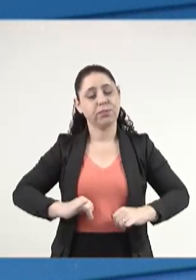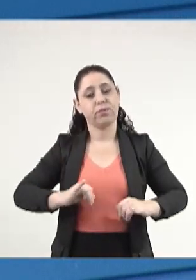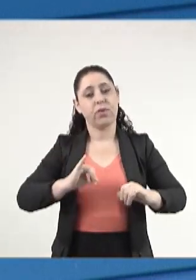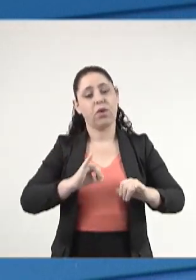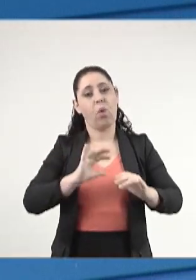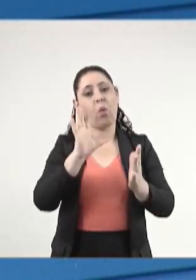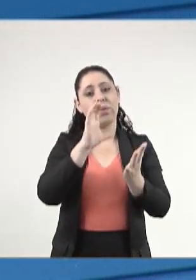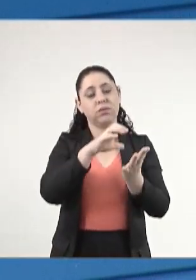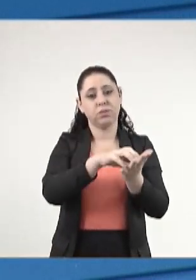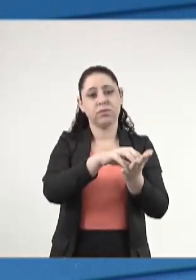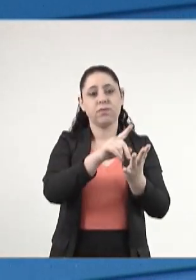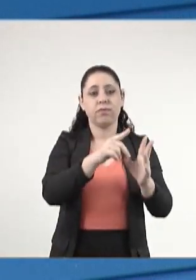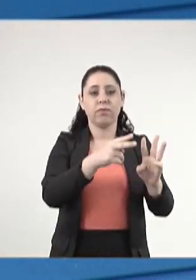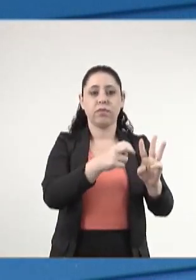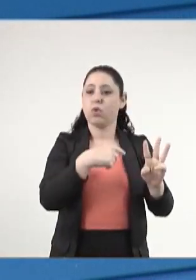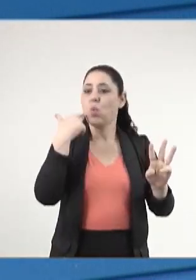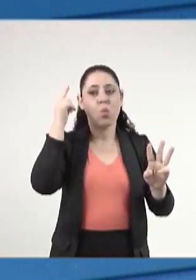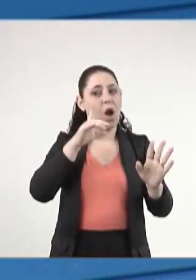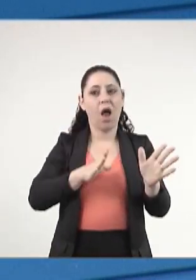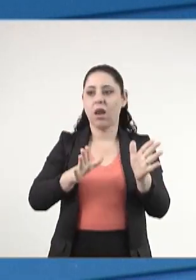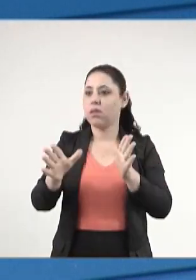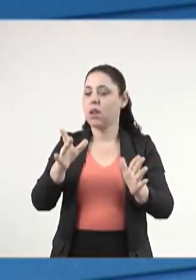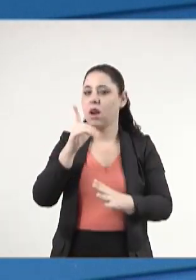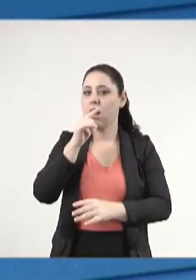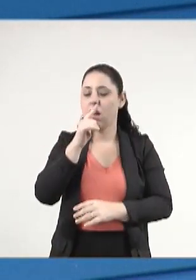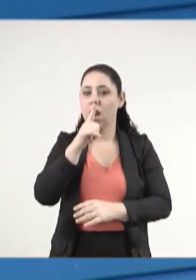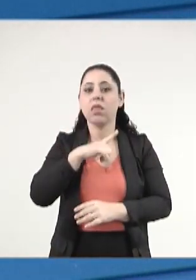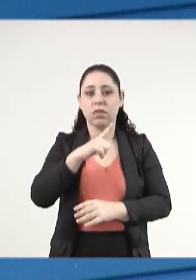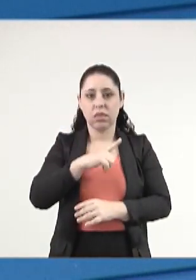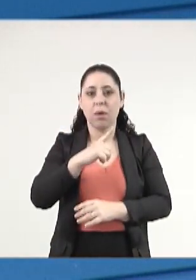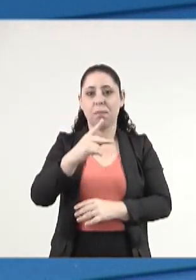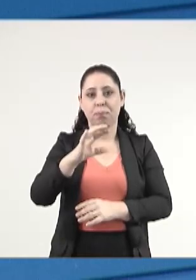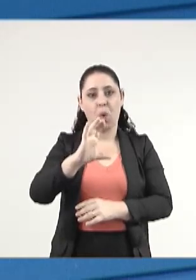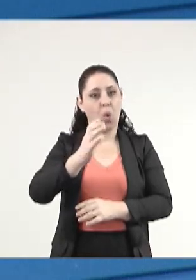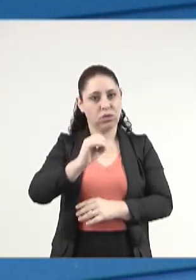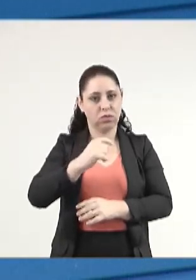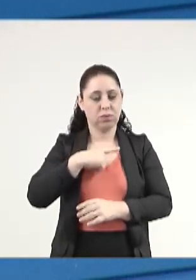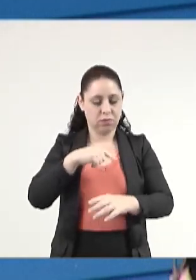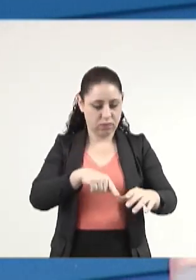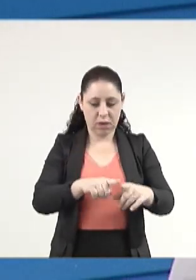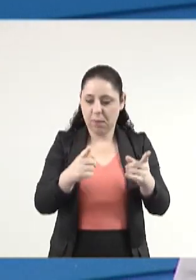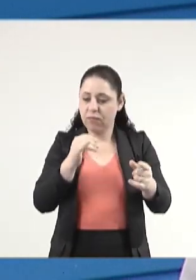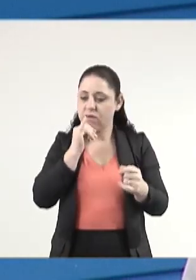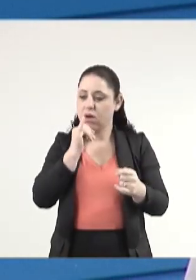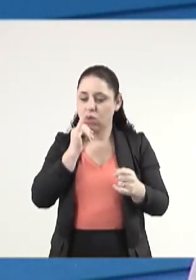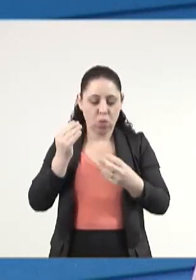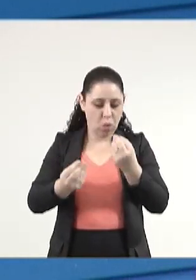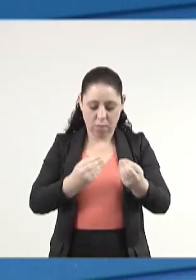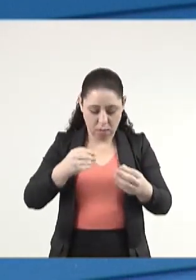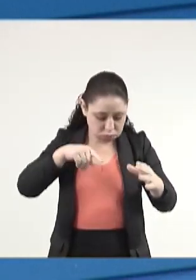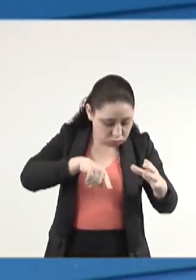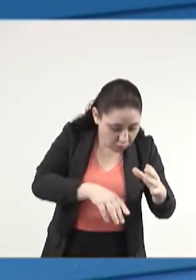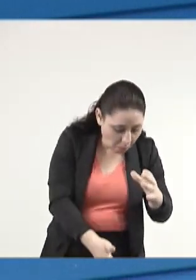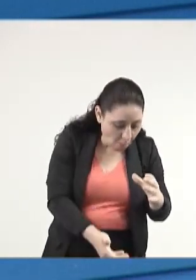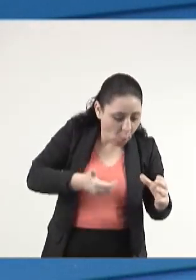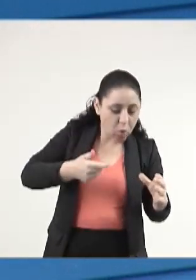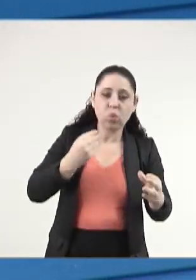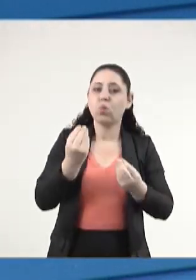indígena que não consegue ter acesso à água. Tem o poço, mas não tem a bomba d'água e a caixa,